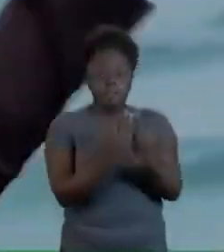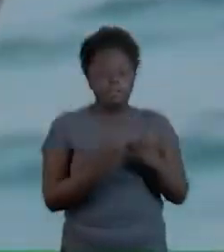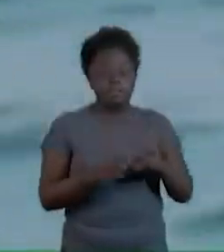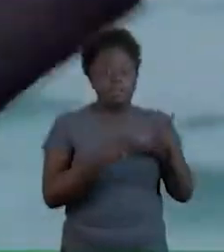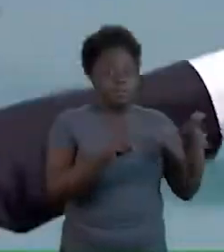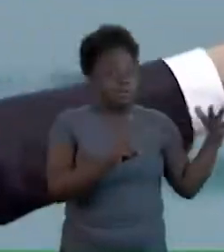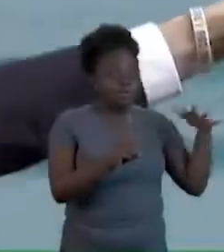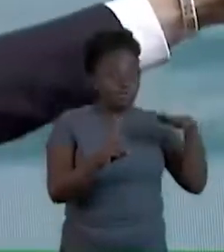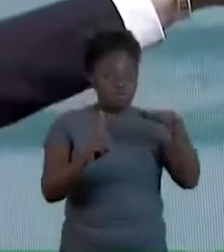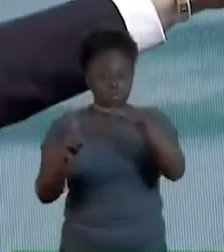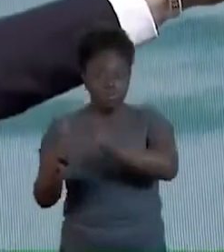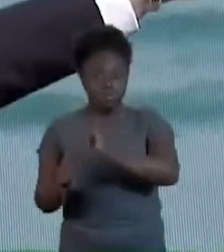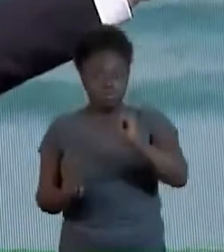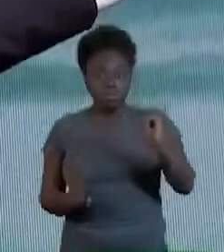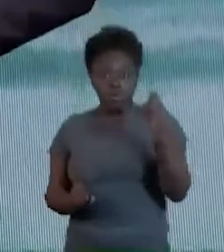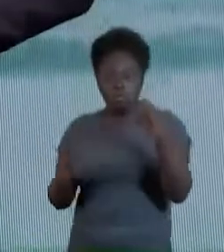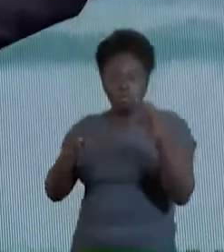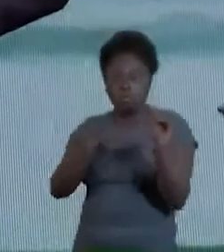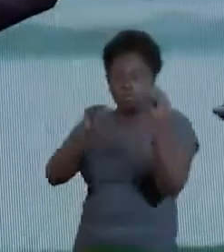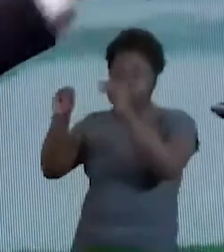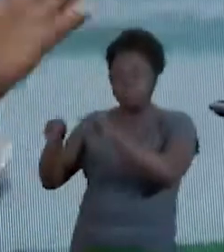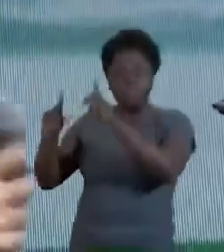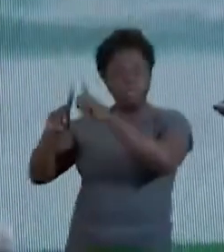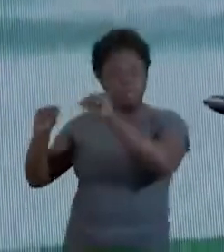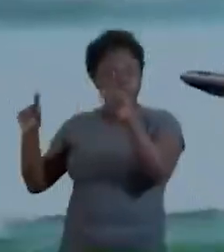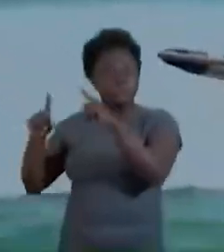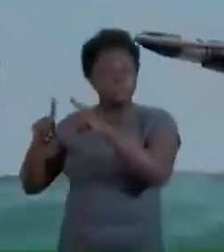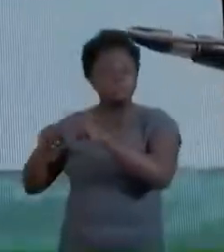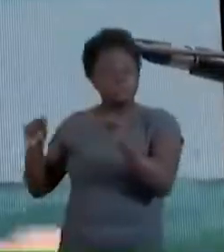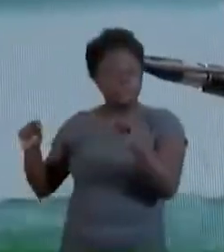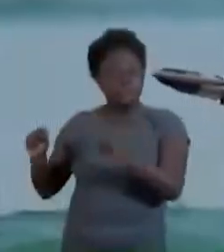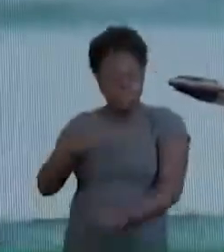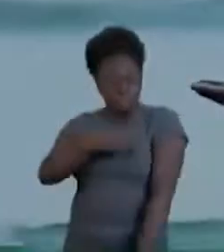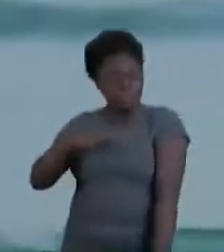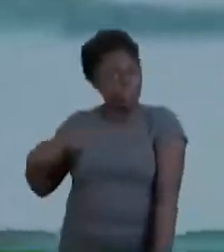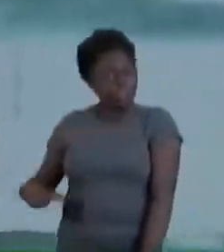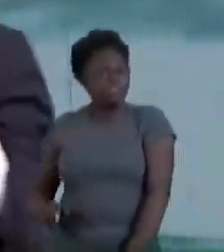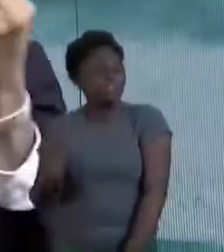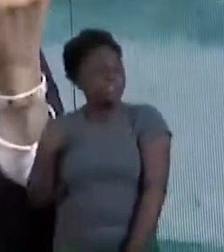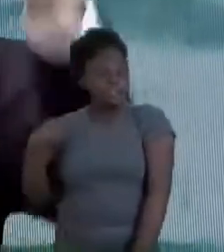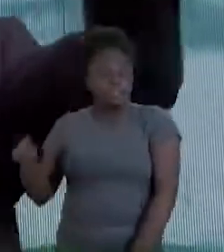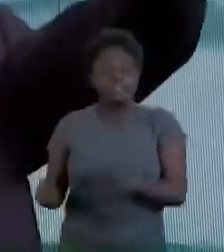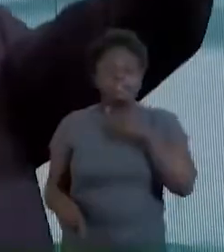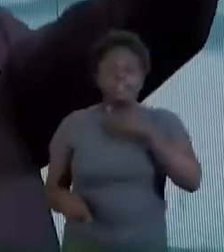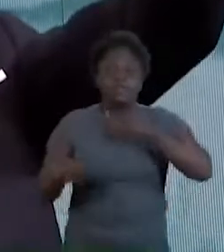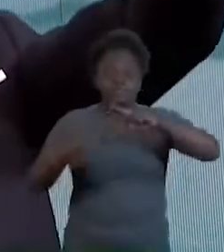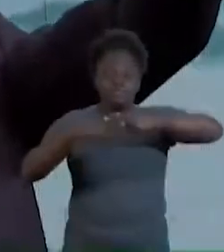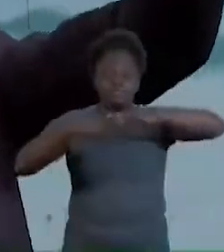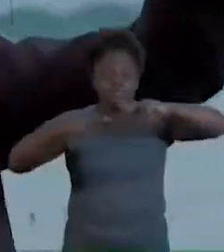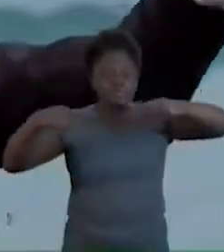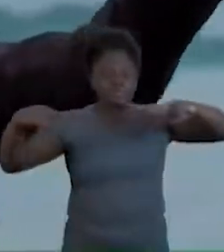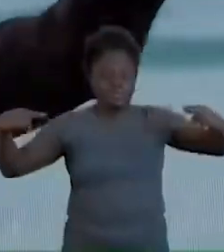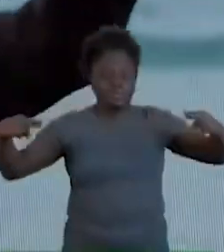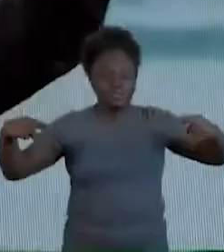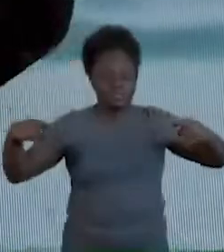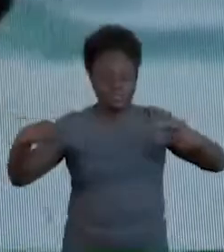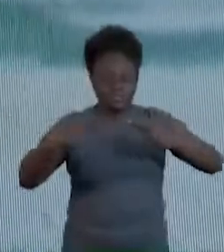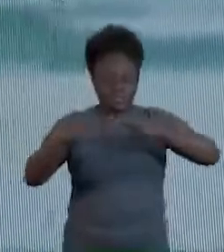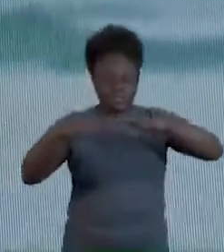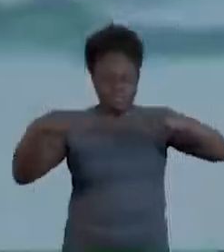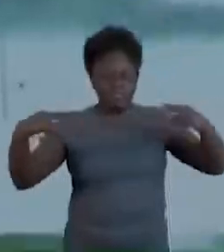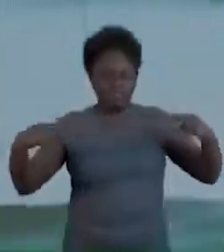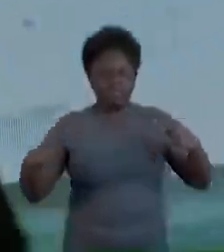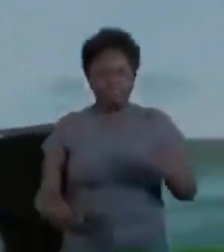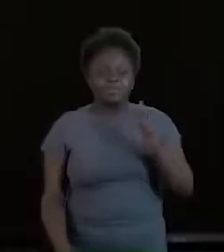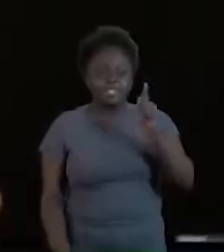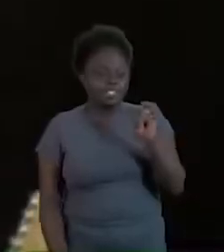você mudar para a China, eles... vai estar aqui. Tem um negócio chamado DNA. Quem já ouviu falar? Gene. Quem já